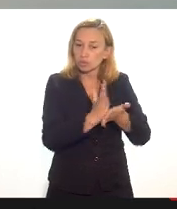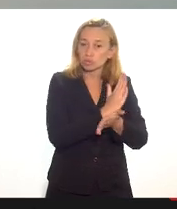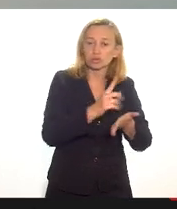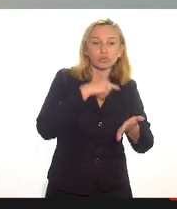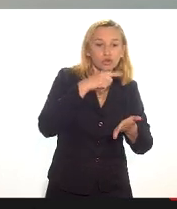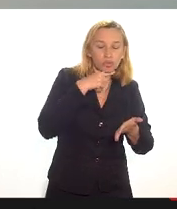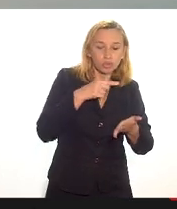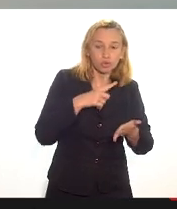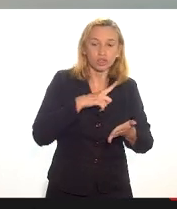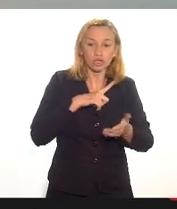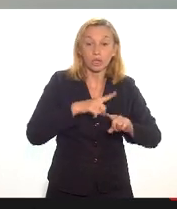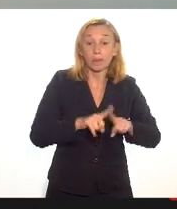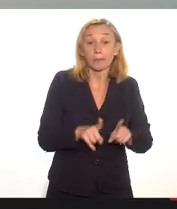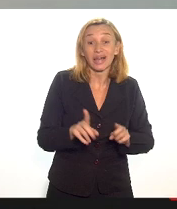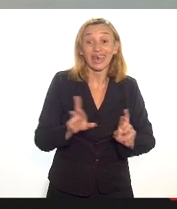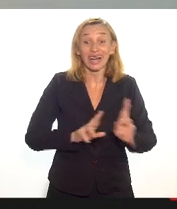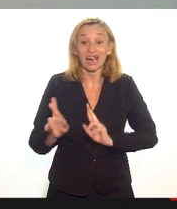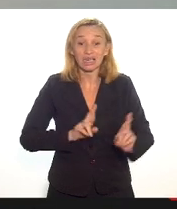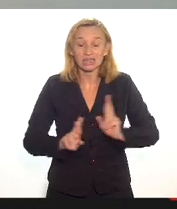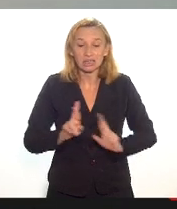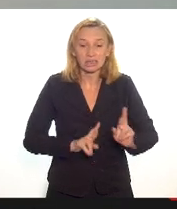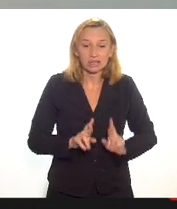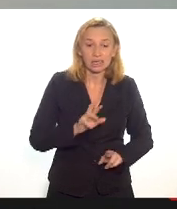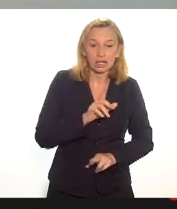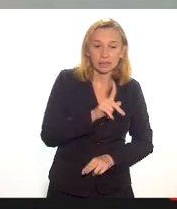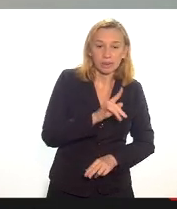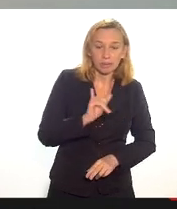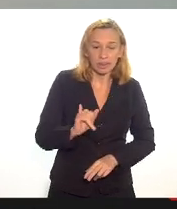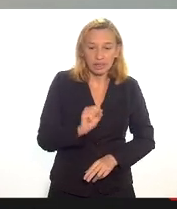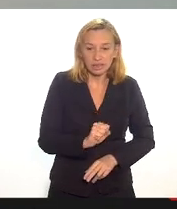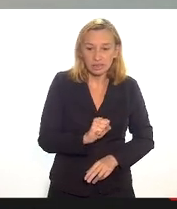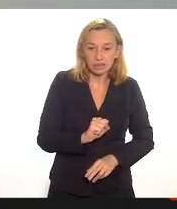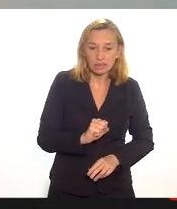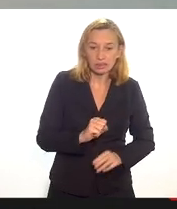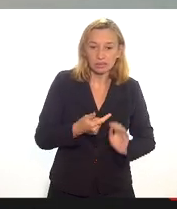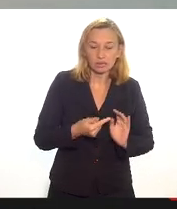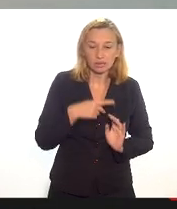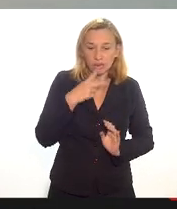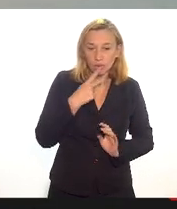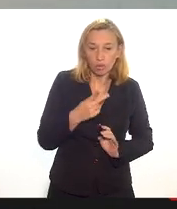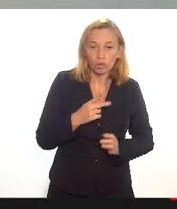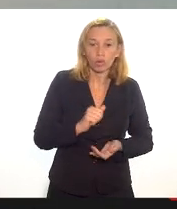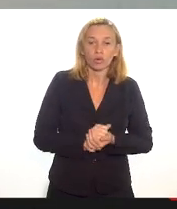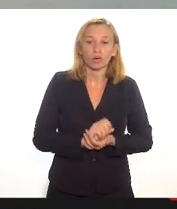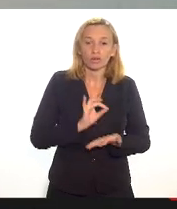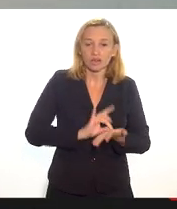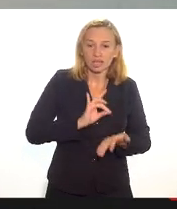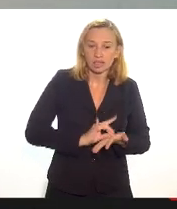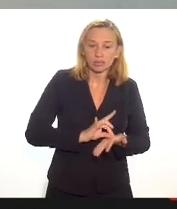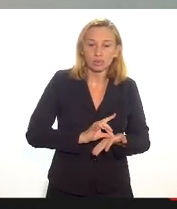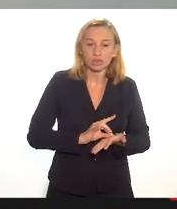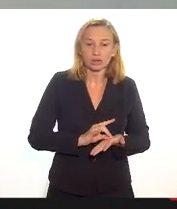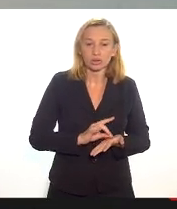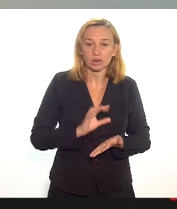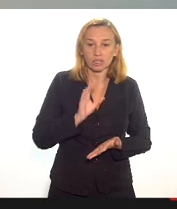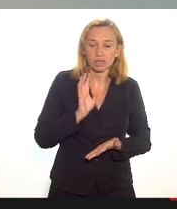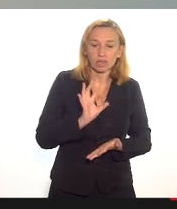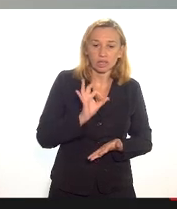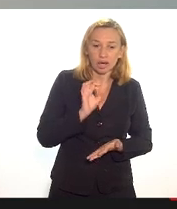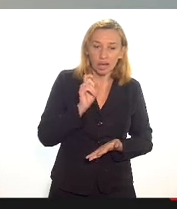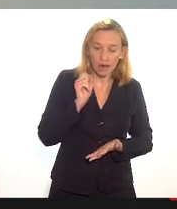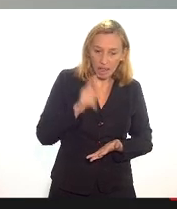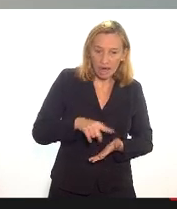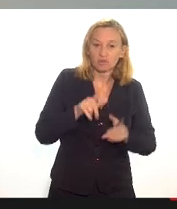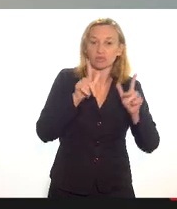dúvida. Mas é com relação à parte que o IBP expôs, a gente, assim, realmente o marco, né, legal, é um